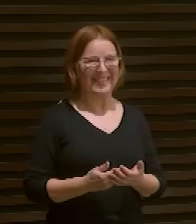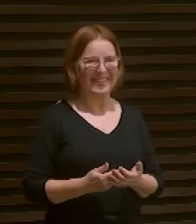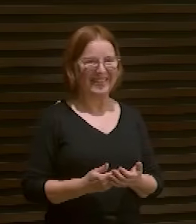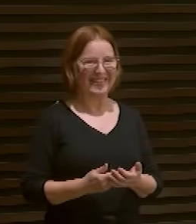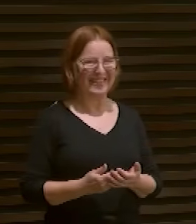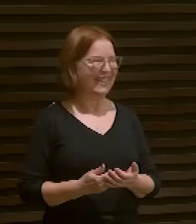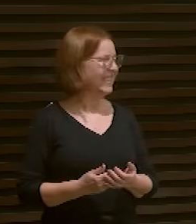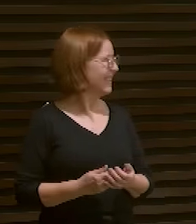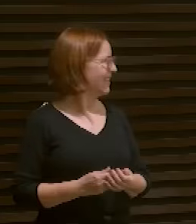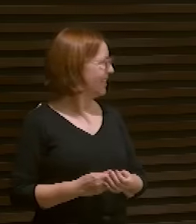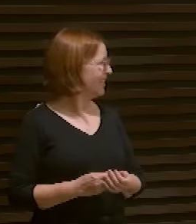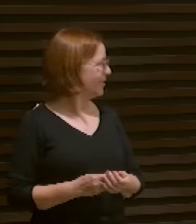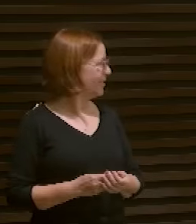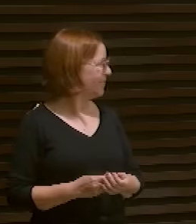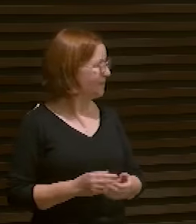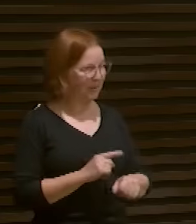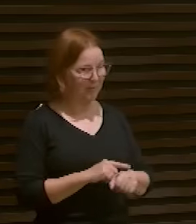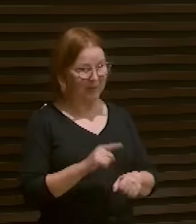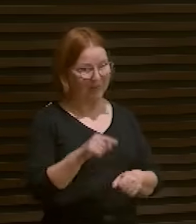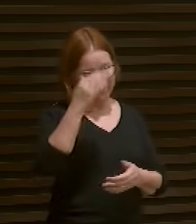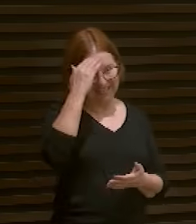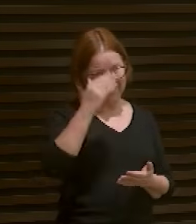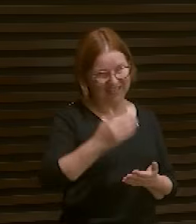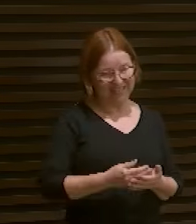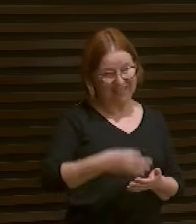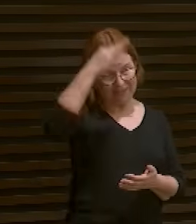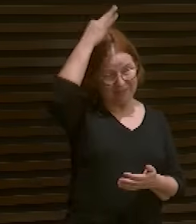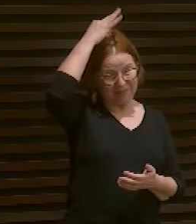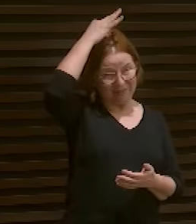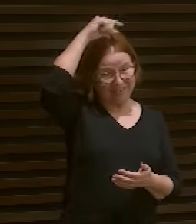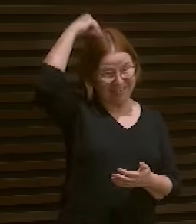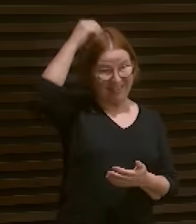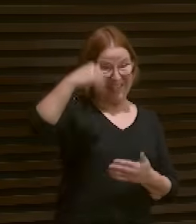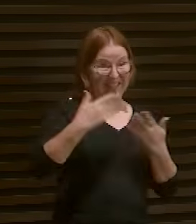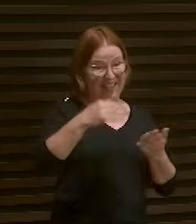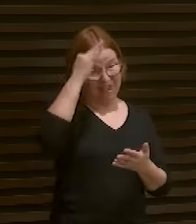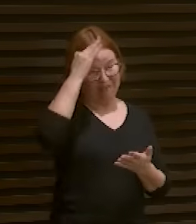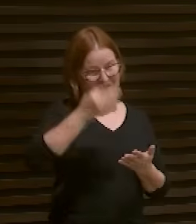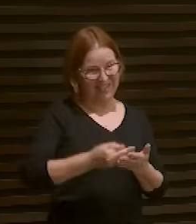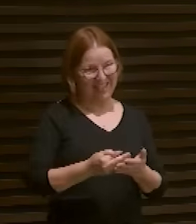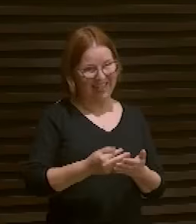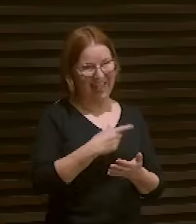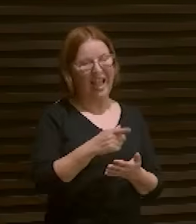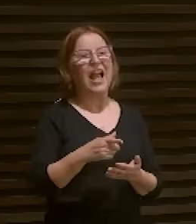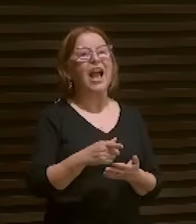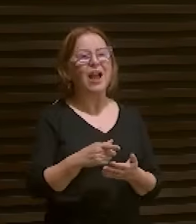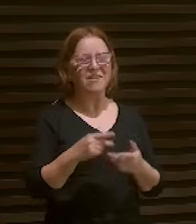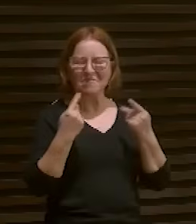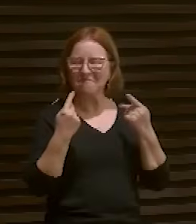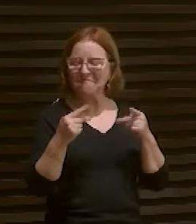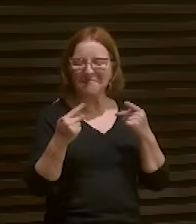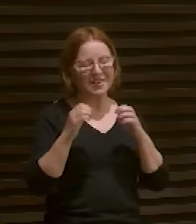perdeu o playboy. Quando você crê, quando o Espírito Santo te dá fé para crer, aí você vai ser evangelizador. Aí você vai